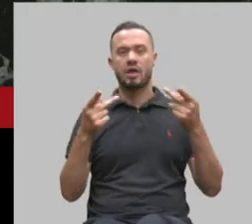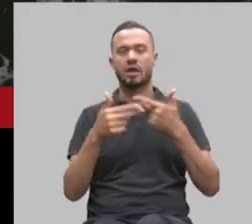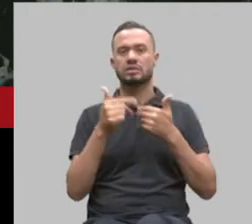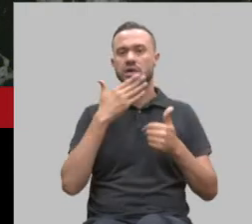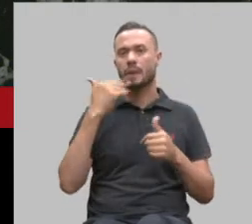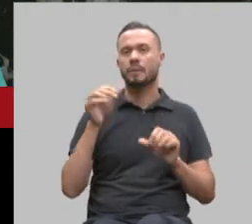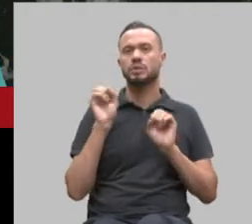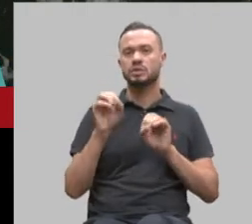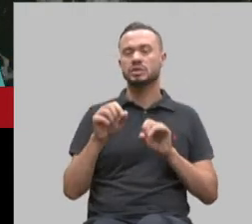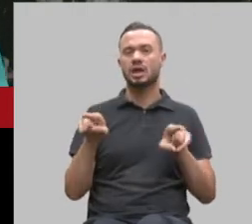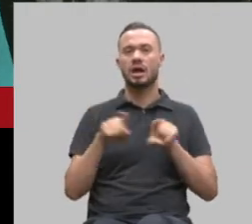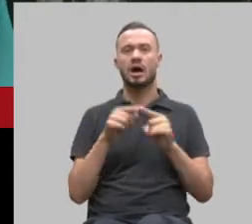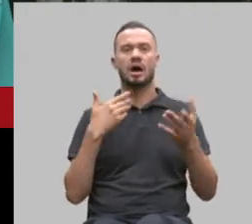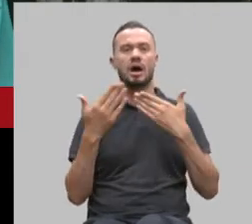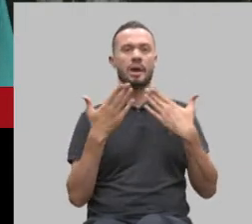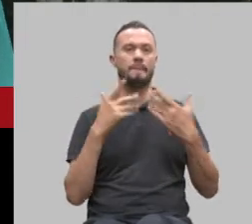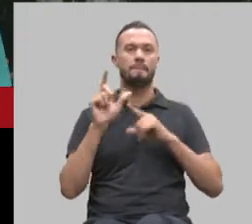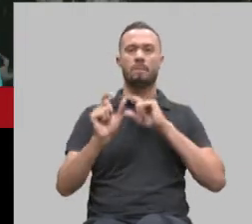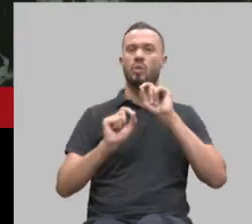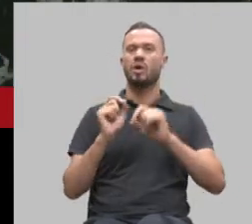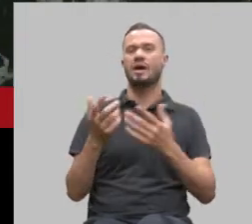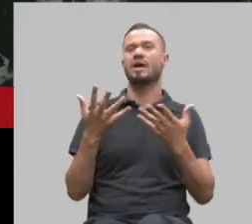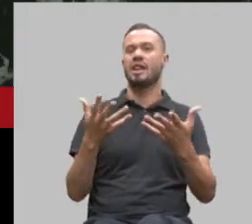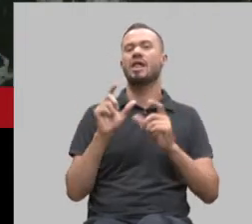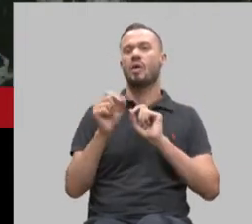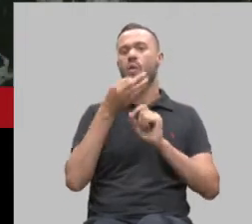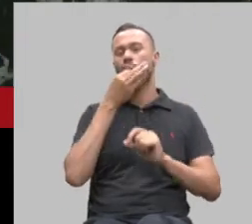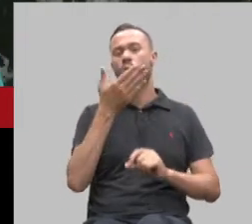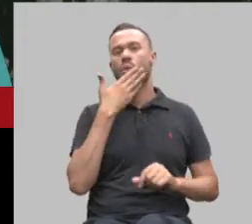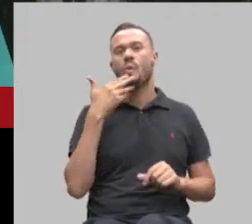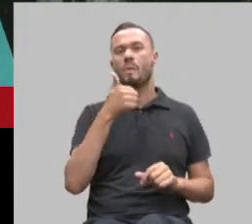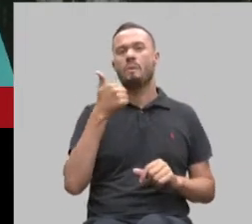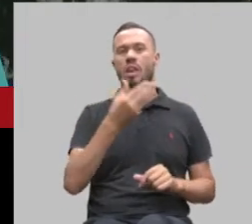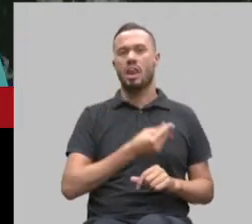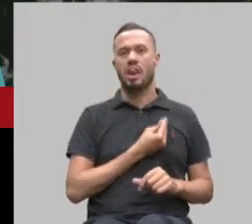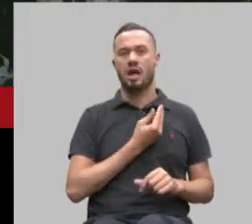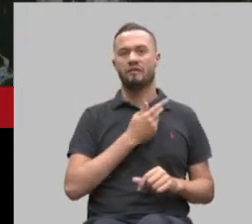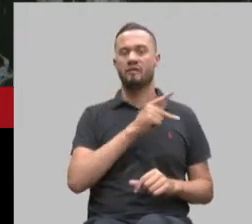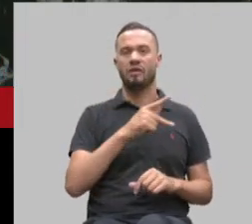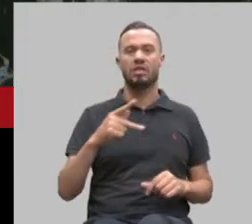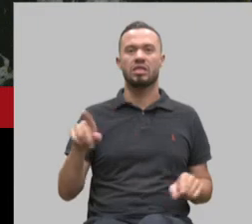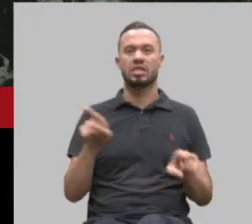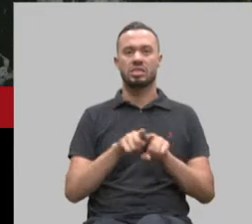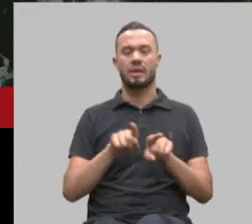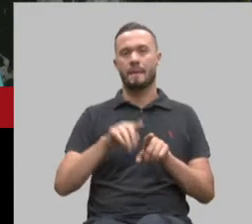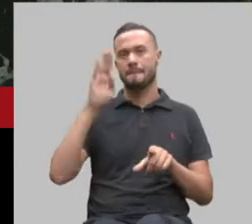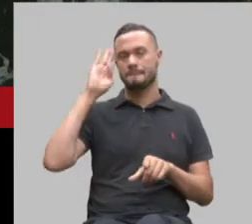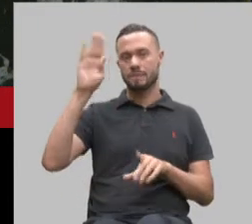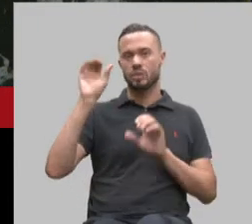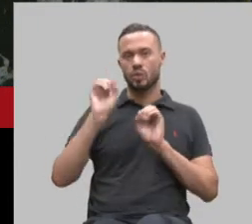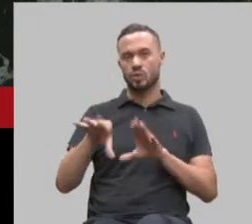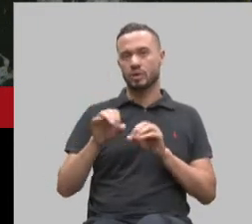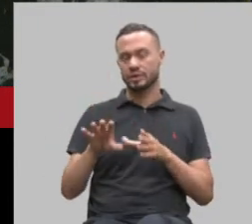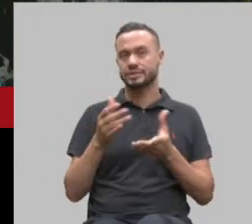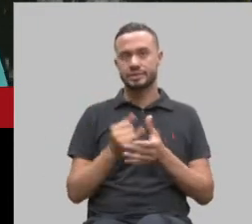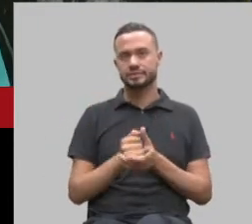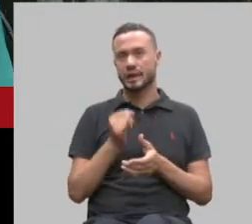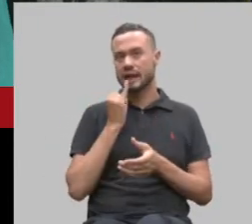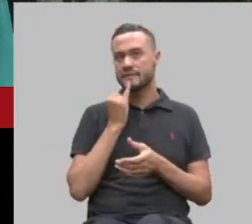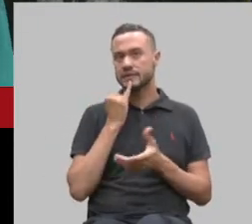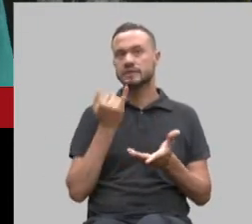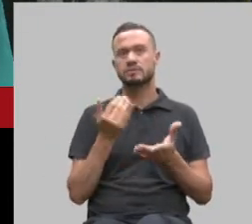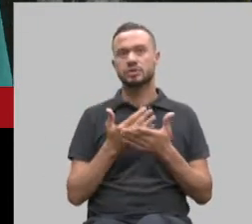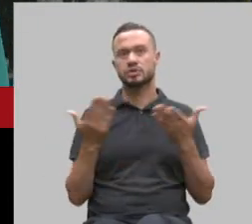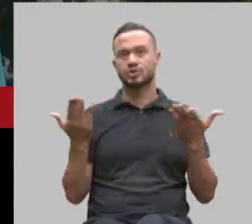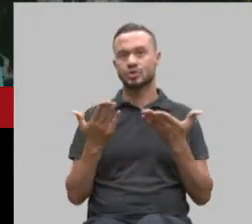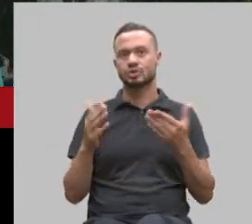poder debater sobre o que eles querem e o que eles acham que é melhor pra vida deles e para principalmente pra educação infelizmente a gestão democrática ela é muito atacada e